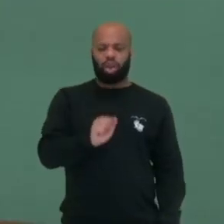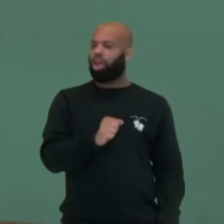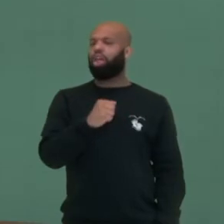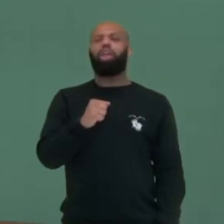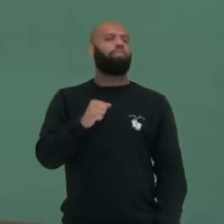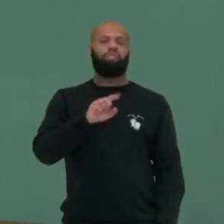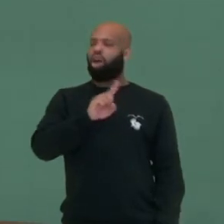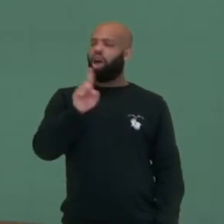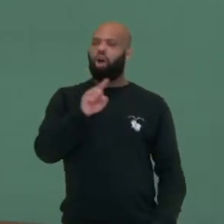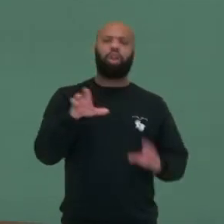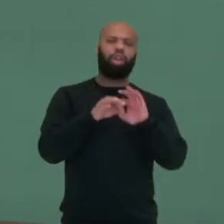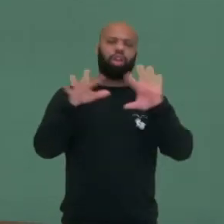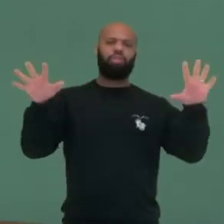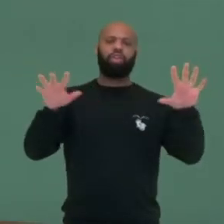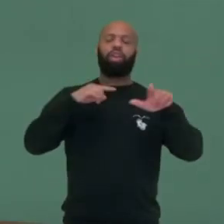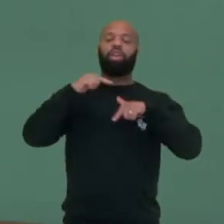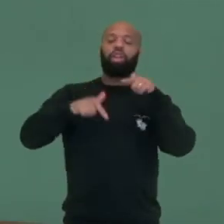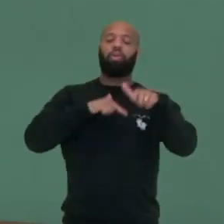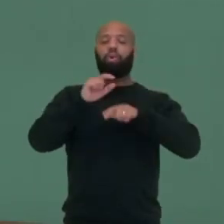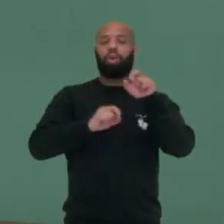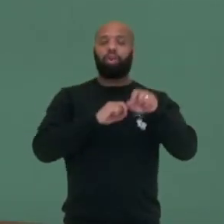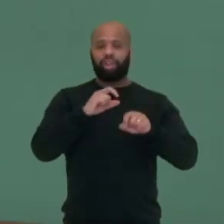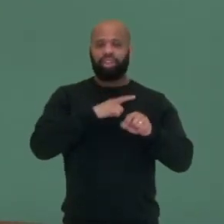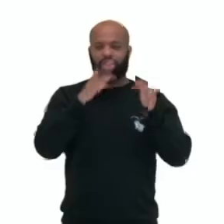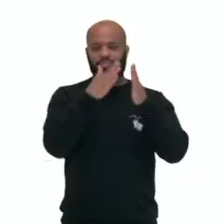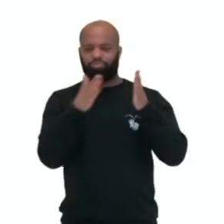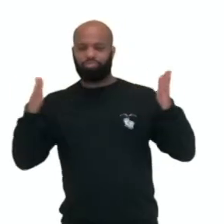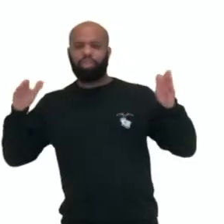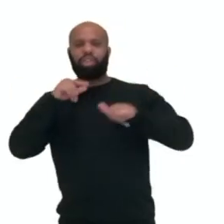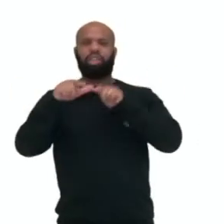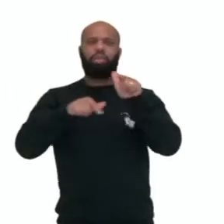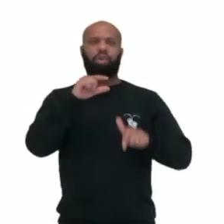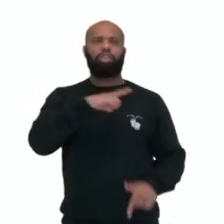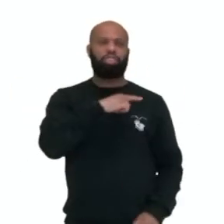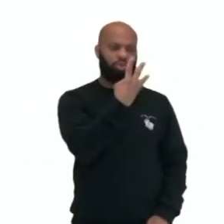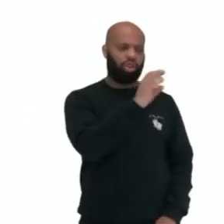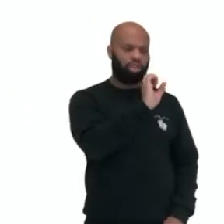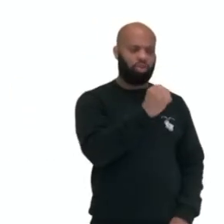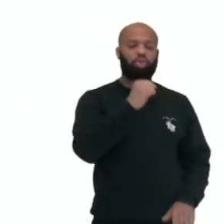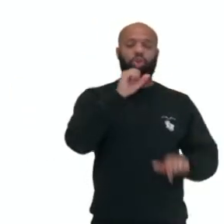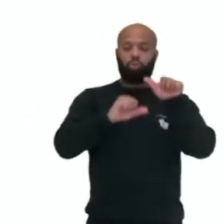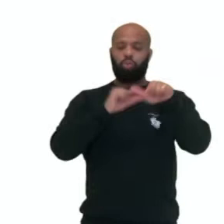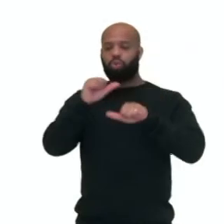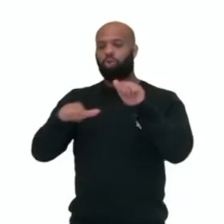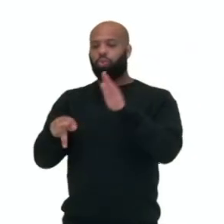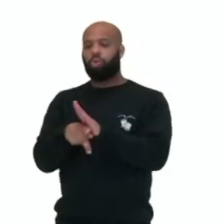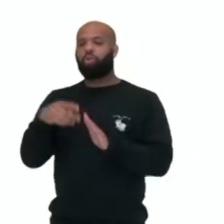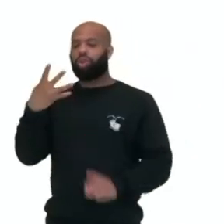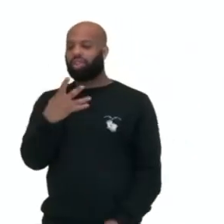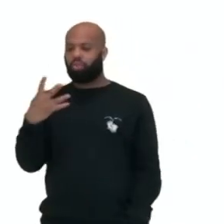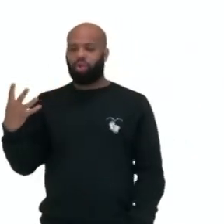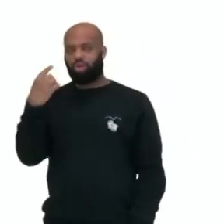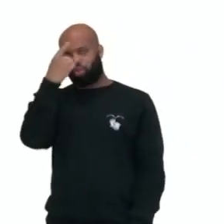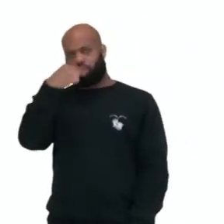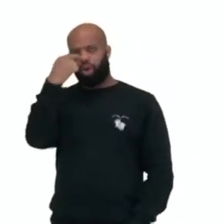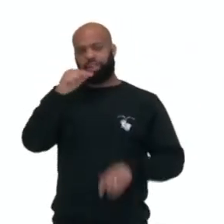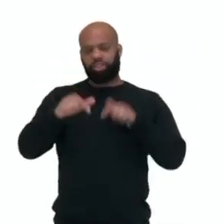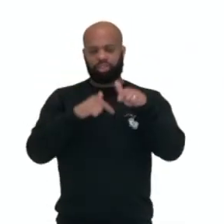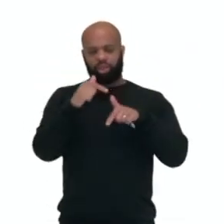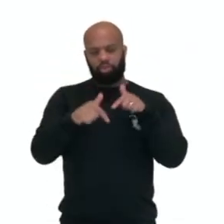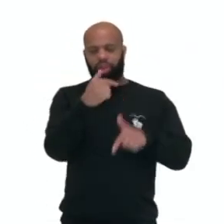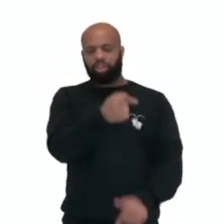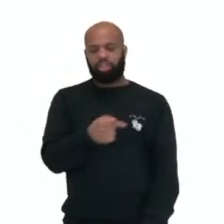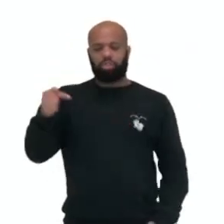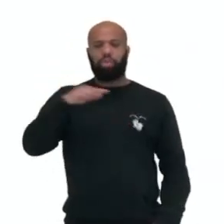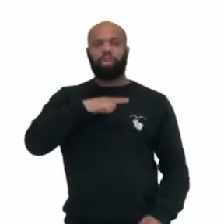Constituição. Quanto ao trabalho, a jornada semanal passou de 48 para 44 horas semanais e houve a